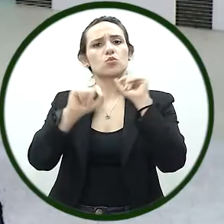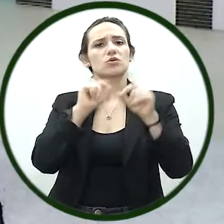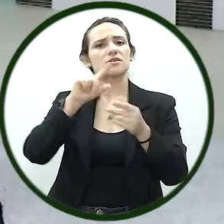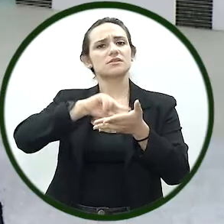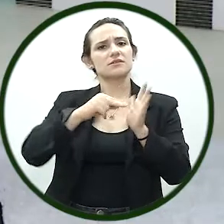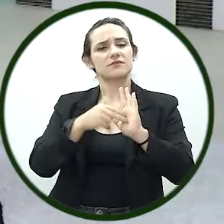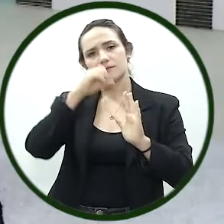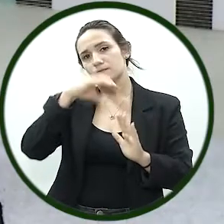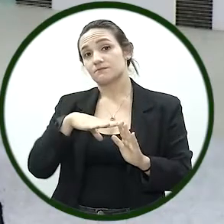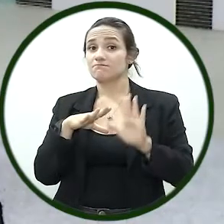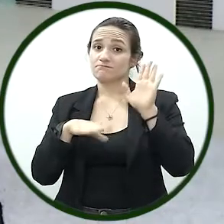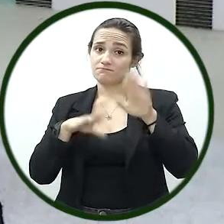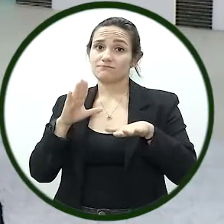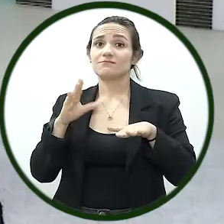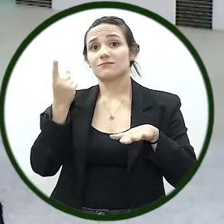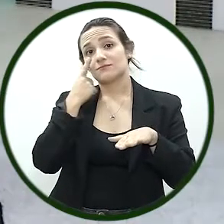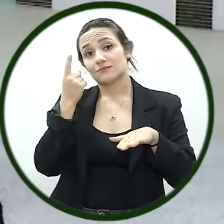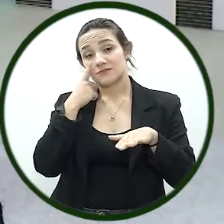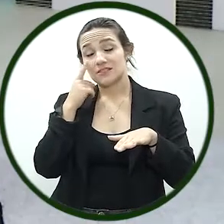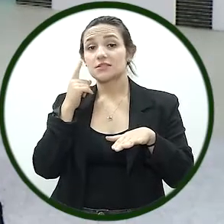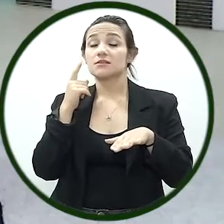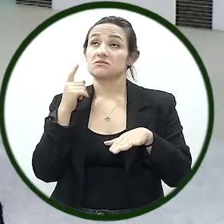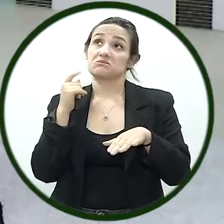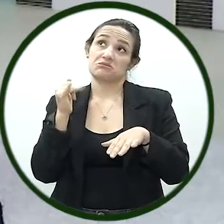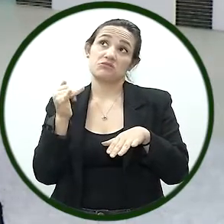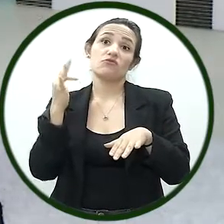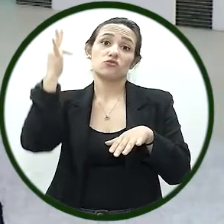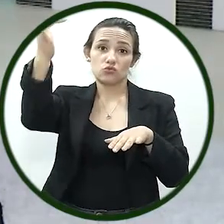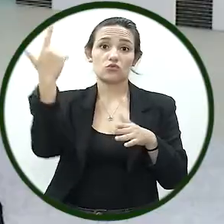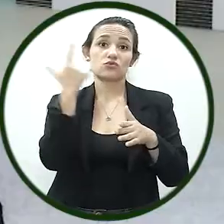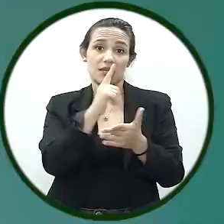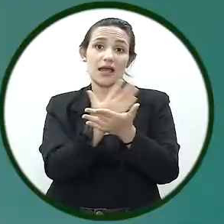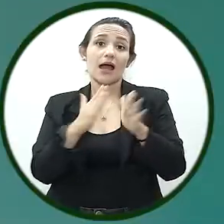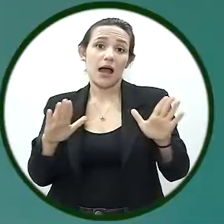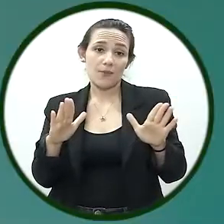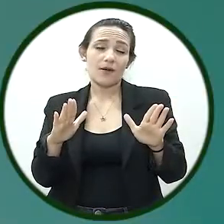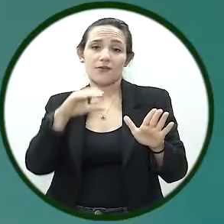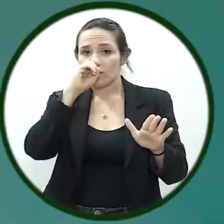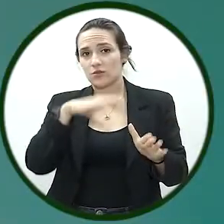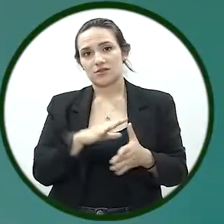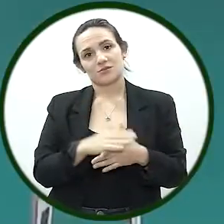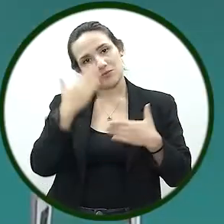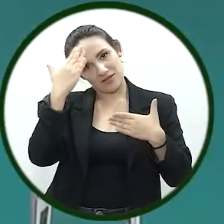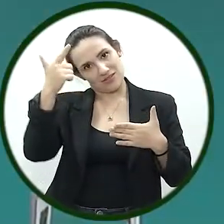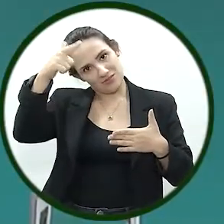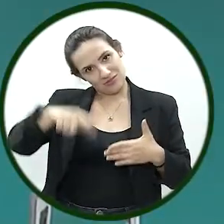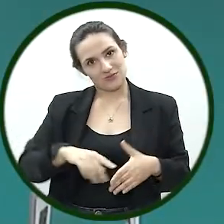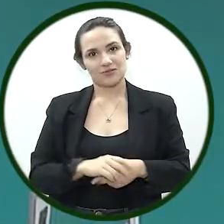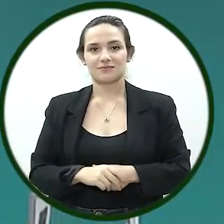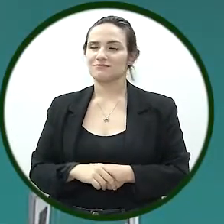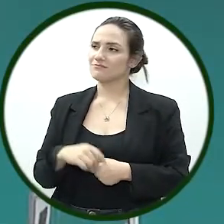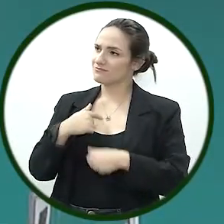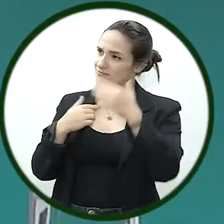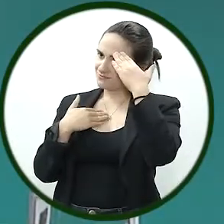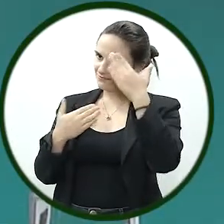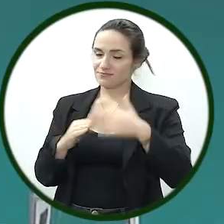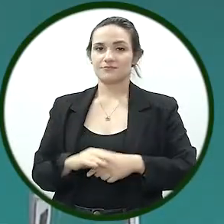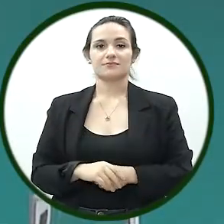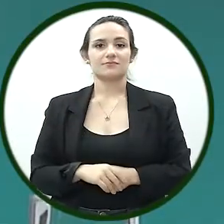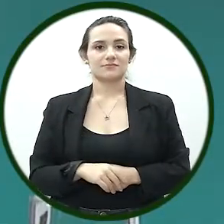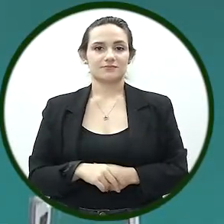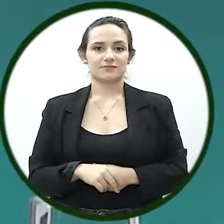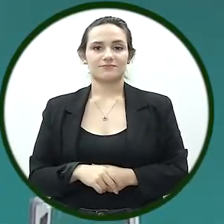para que ela seja erradicada futuramente, né? Obrigado novamente pela participação. Obrigada, eu que agradeço. Bem, o programa vai ficando por